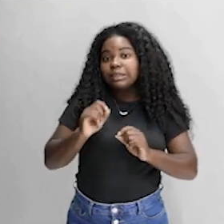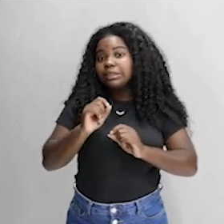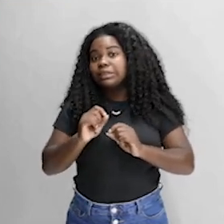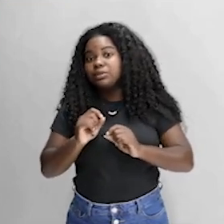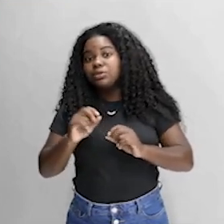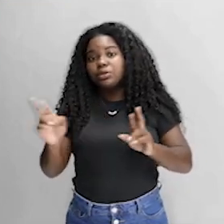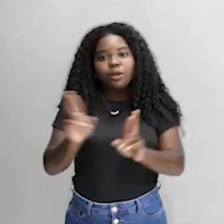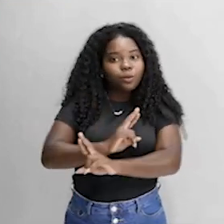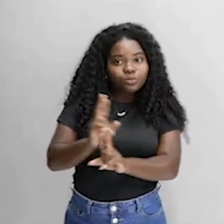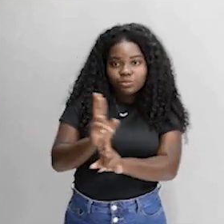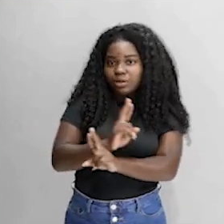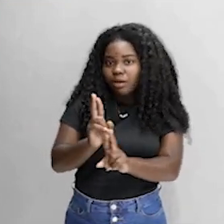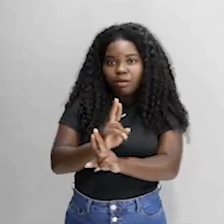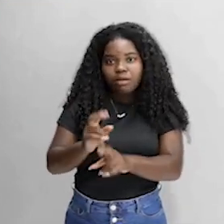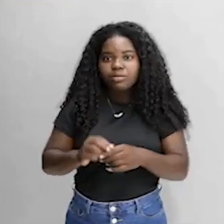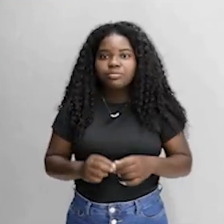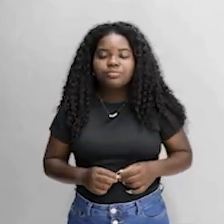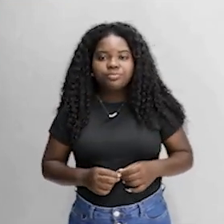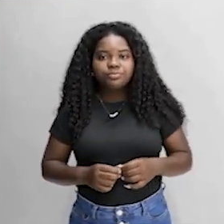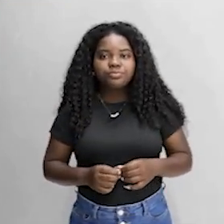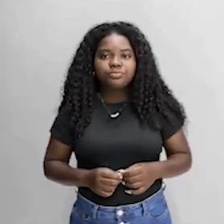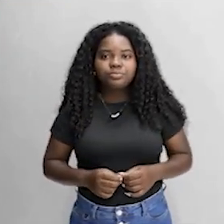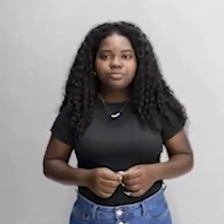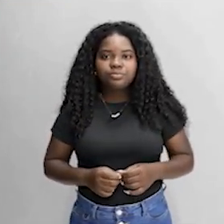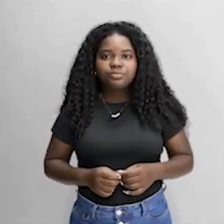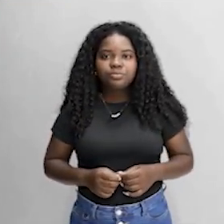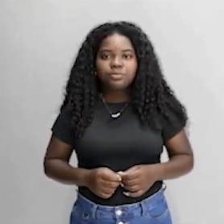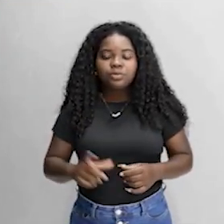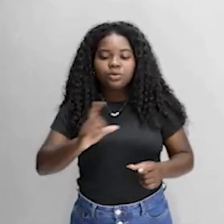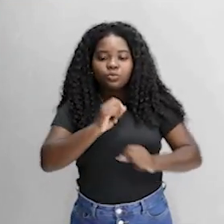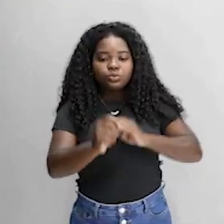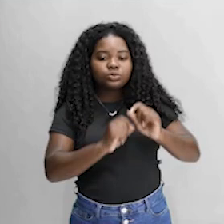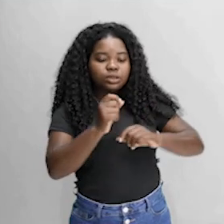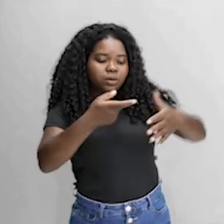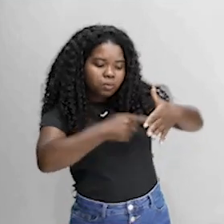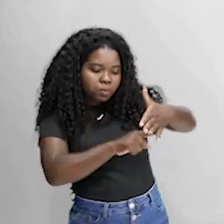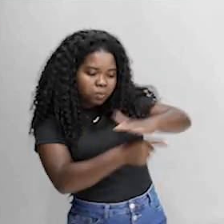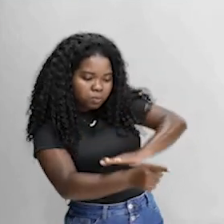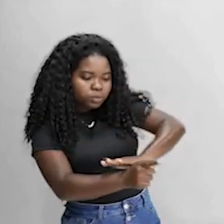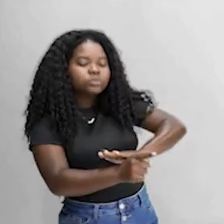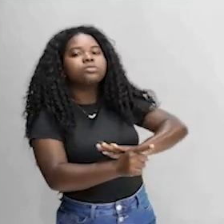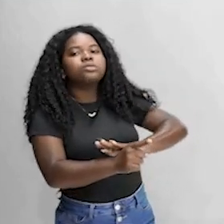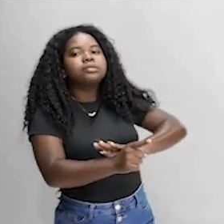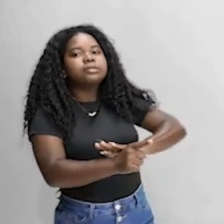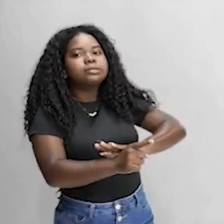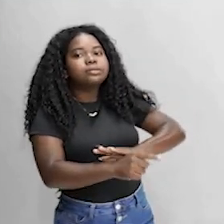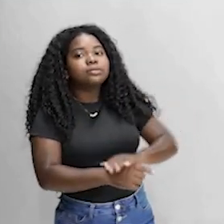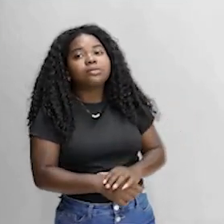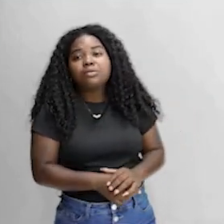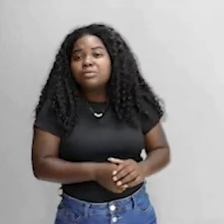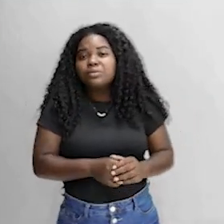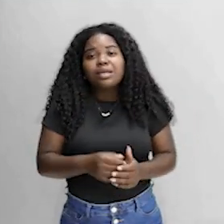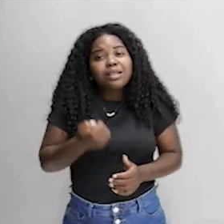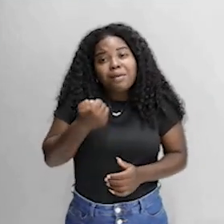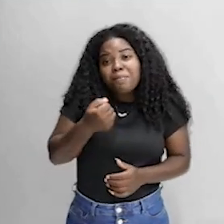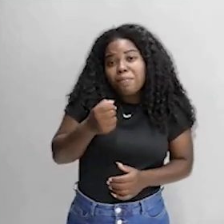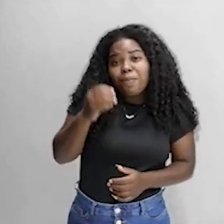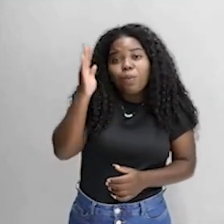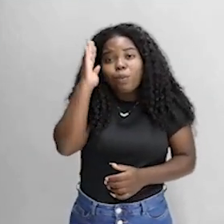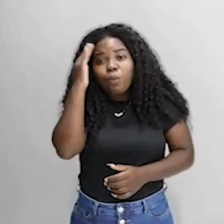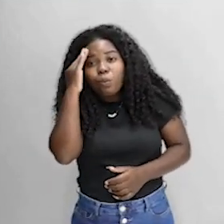muito extenso, ele é pouco compreensivo. Quando ele é muito compreensivo, ele é pouco